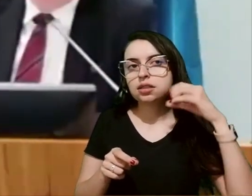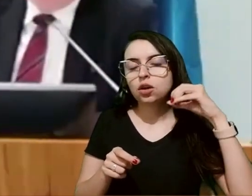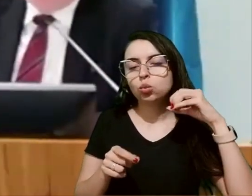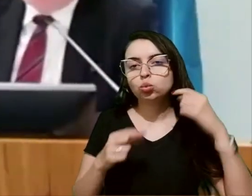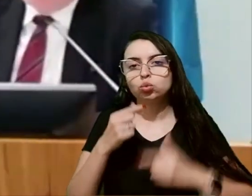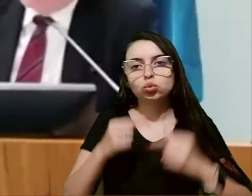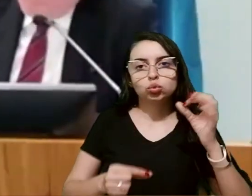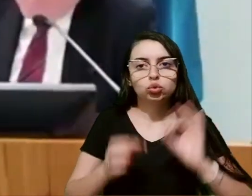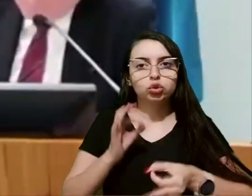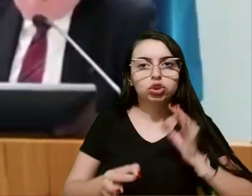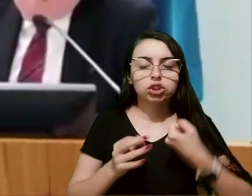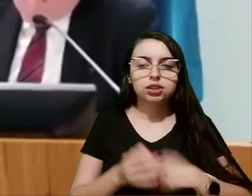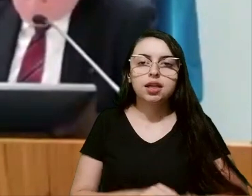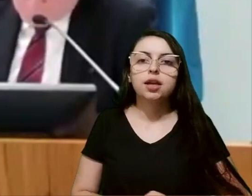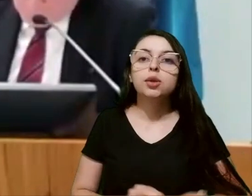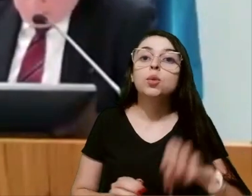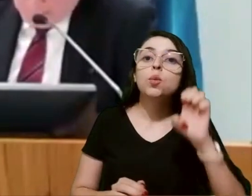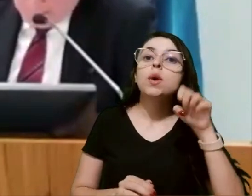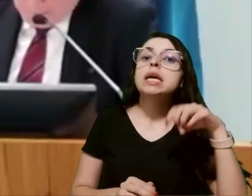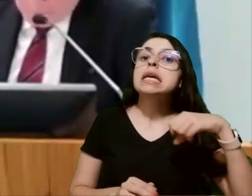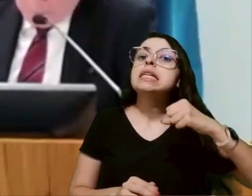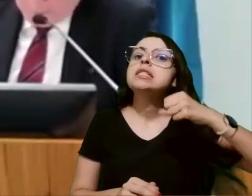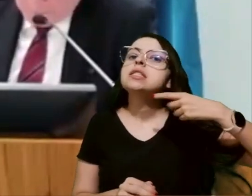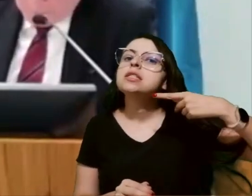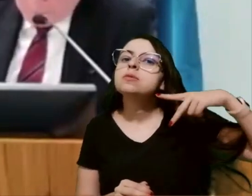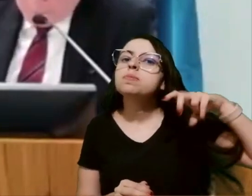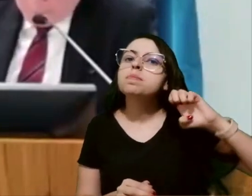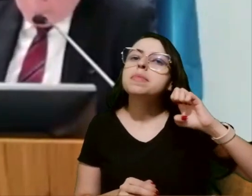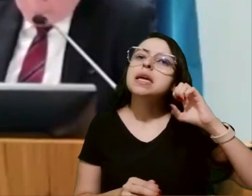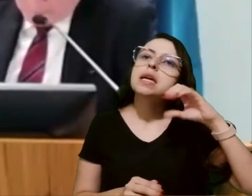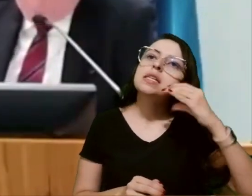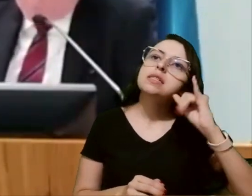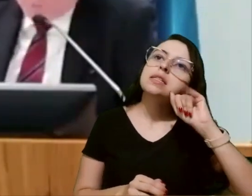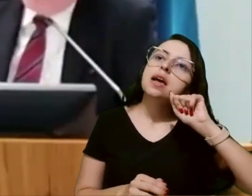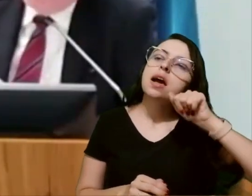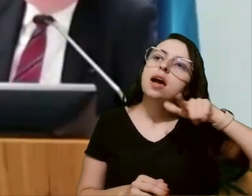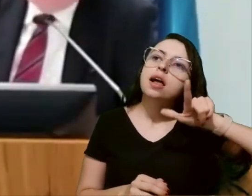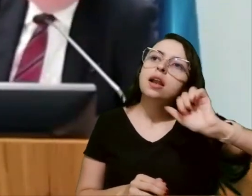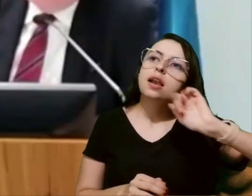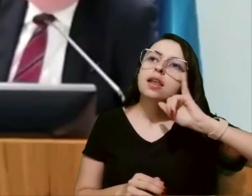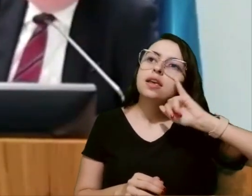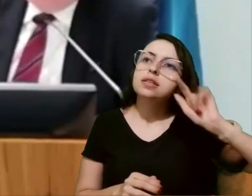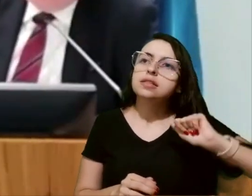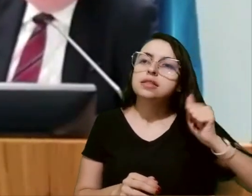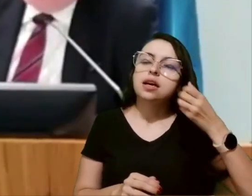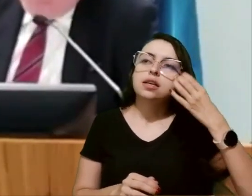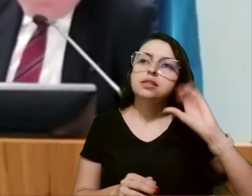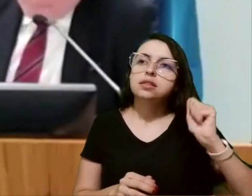judiciária e a especialização, e falou das assimetrias das decisões,